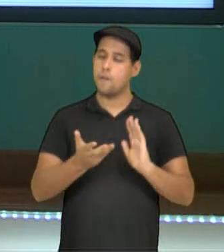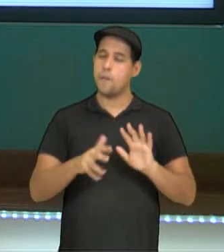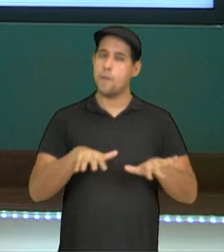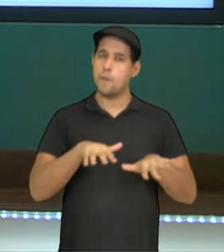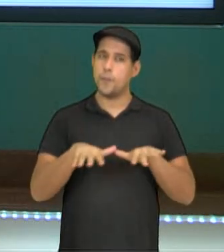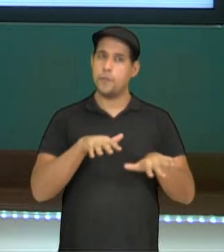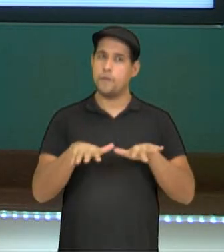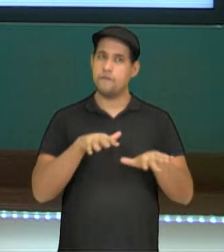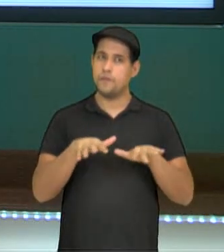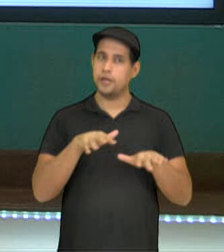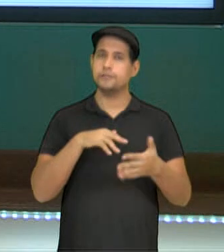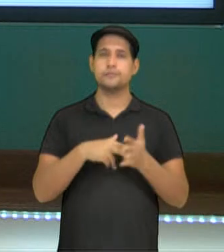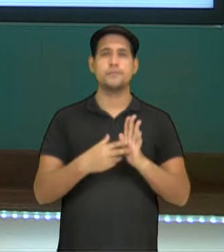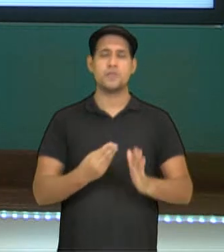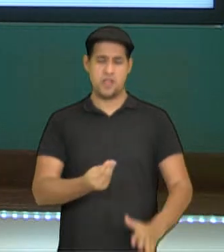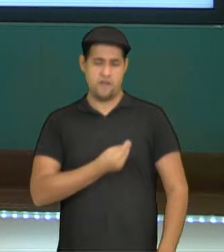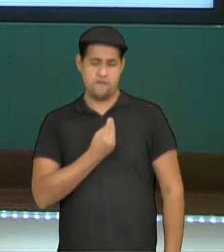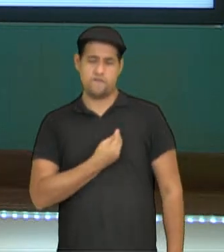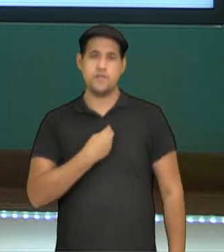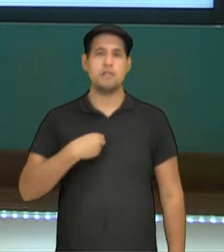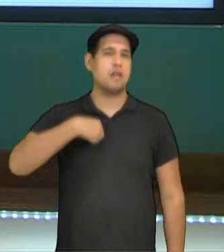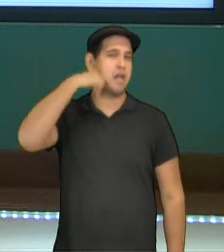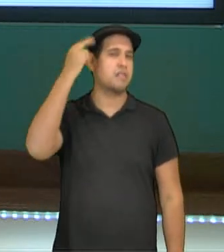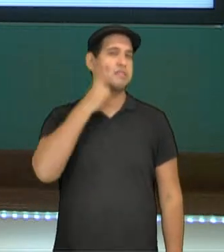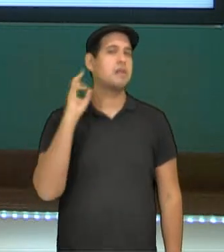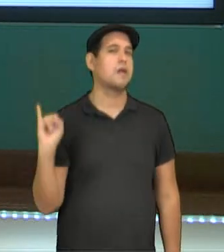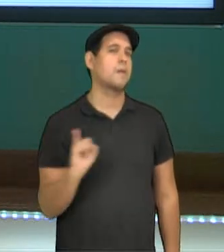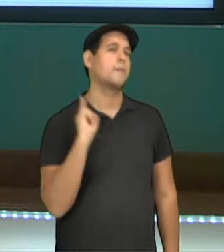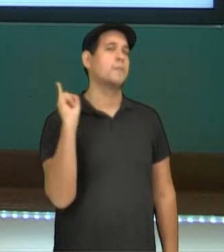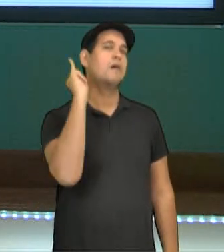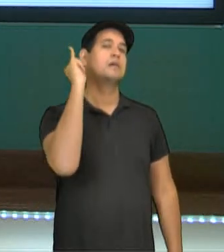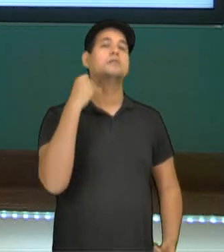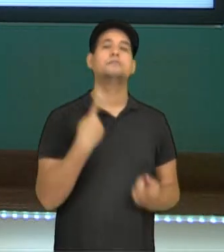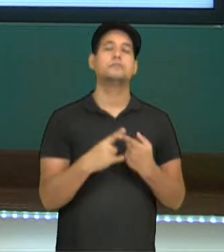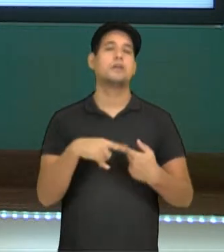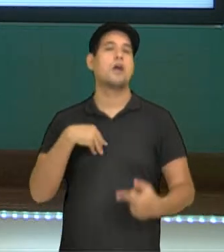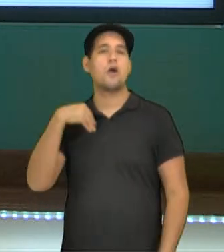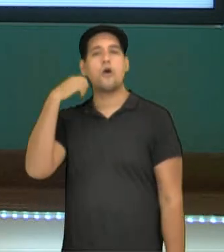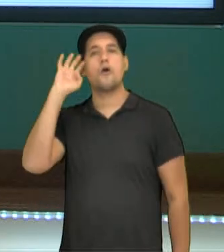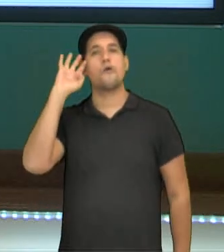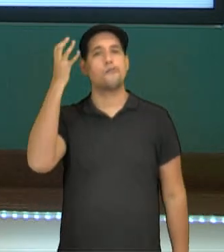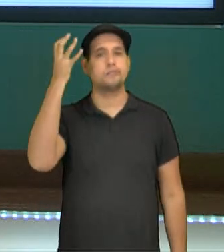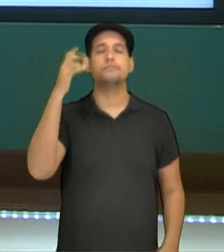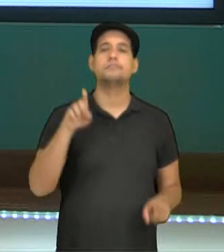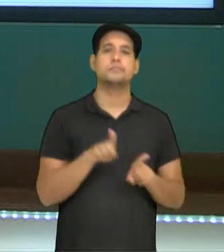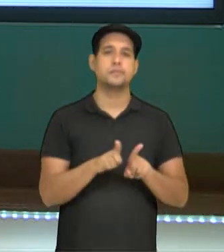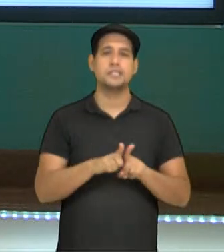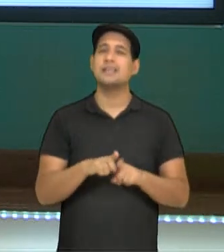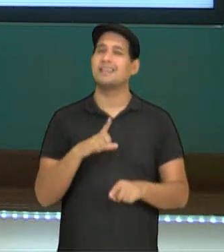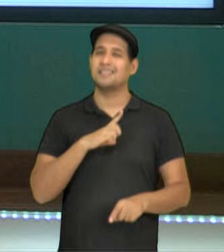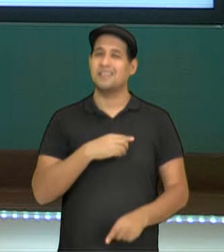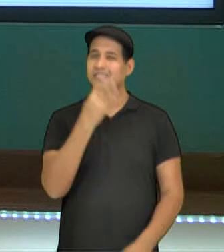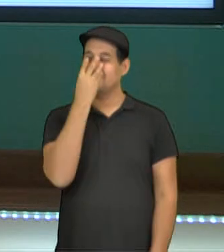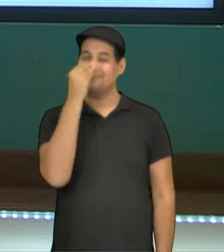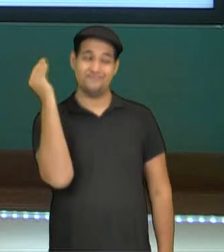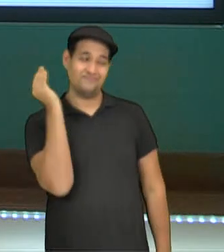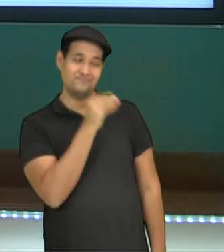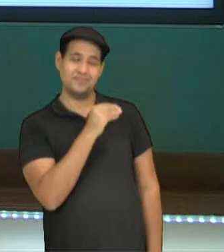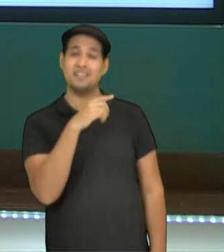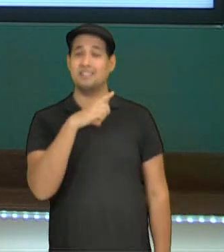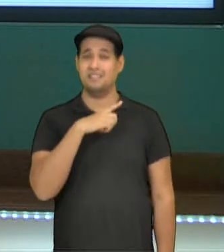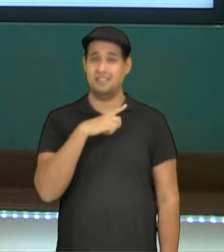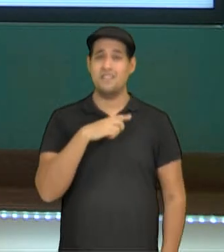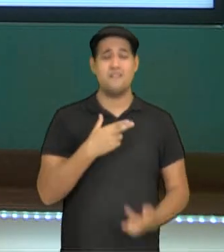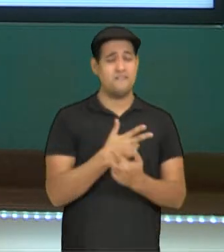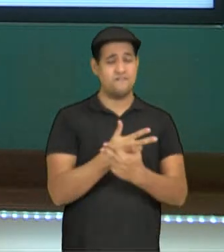movimento, né, que vidas negras importam por conta de um acontecimento que teve, né, um acontecimento racista que ocorreu. E